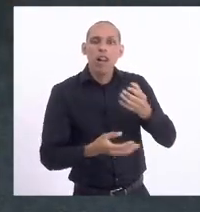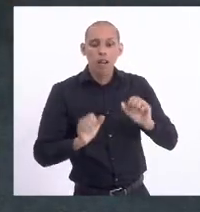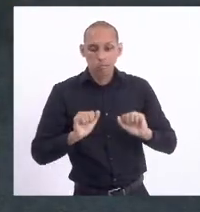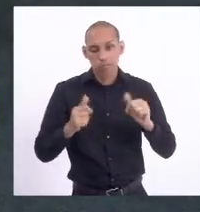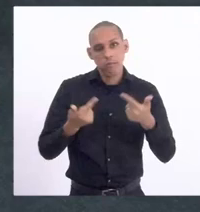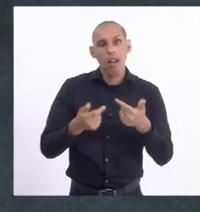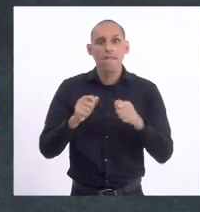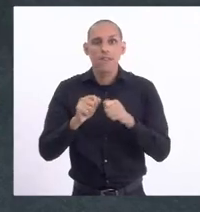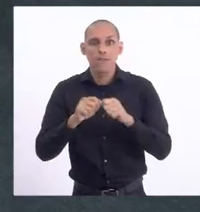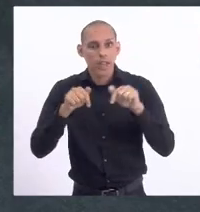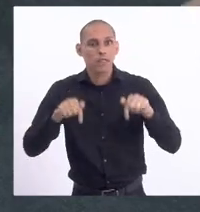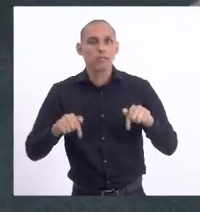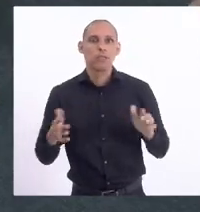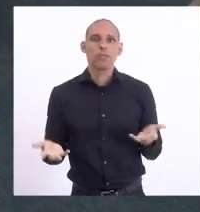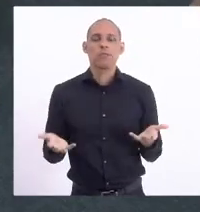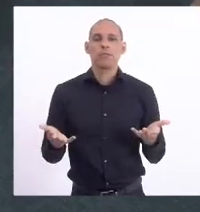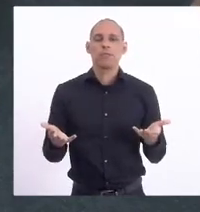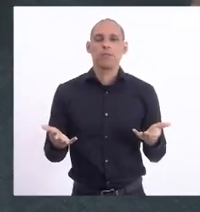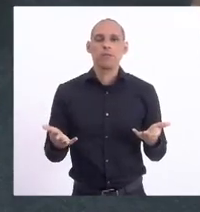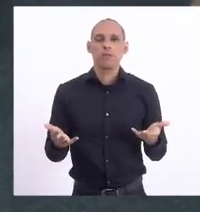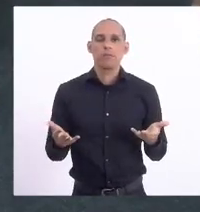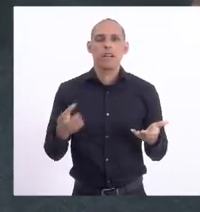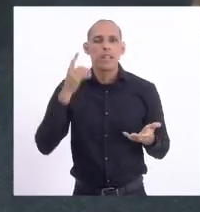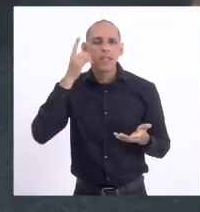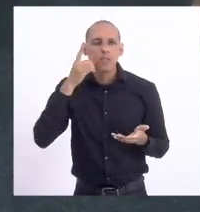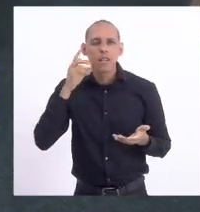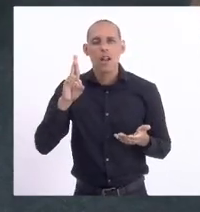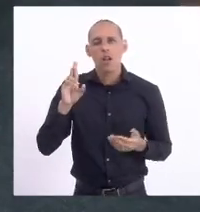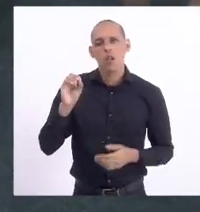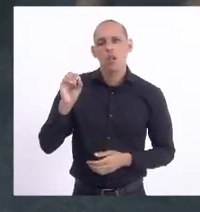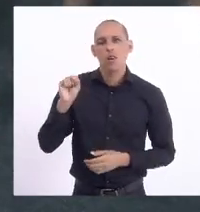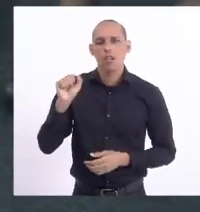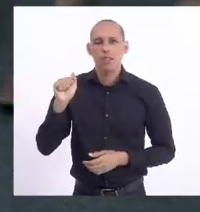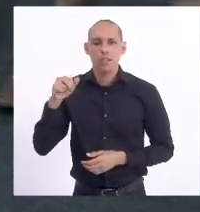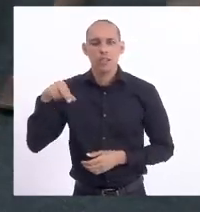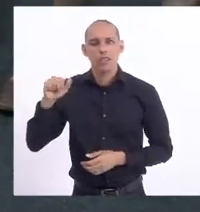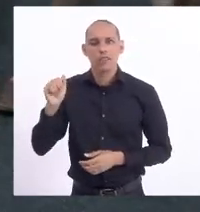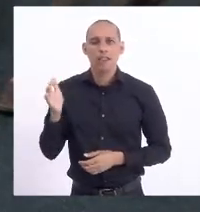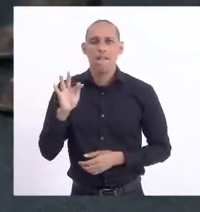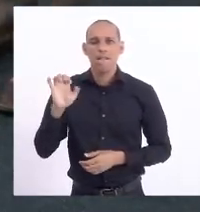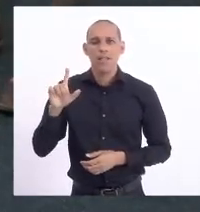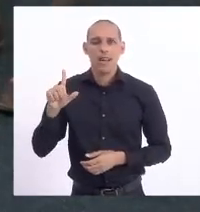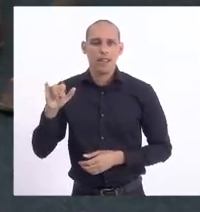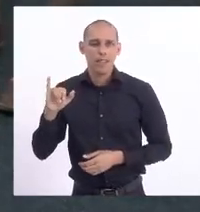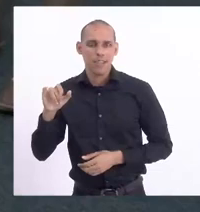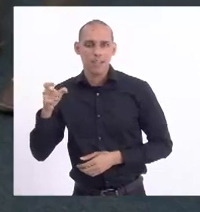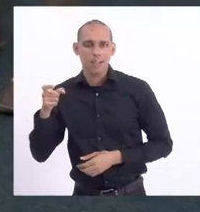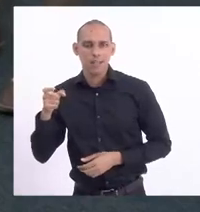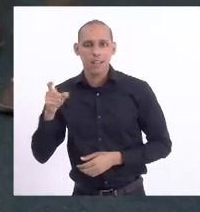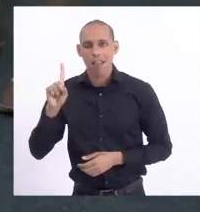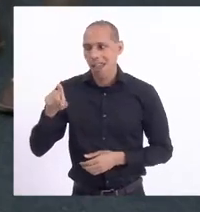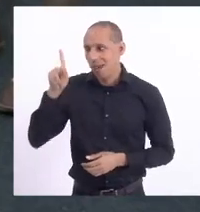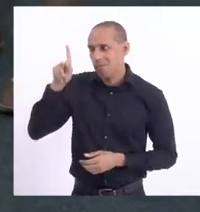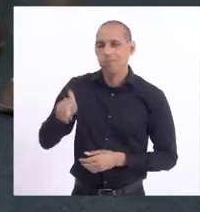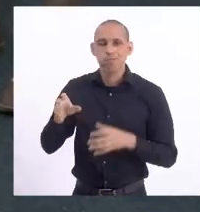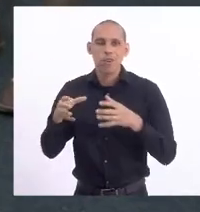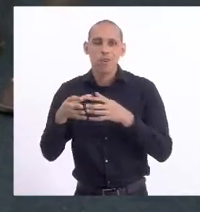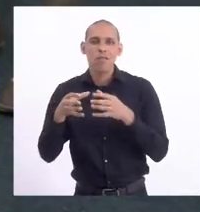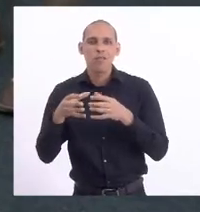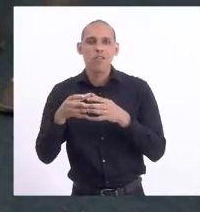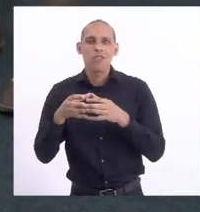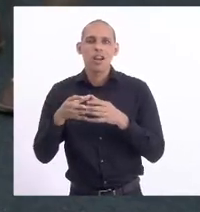está fazendo. Deputada Rosana Félix, a senhora que é presidente da Comissão Direito